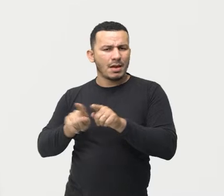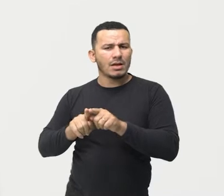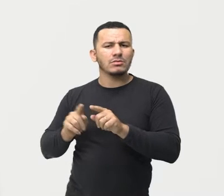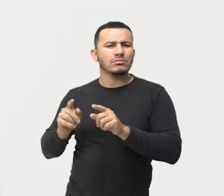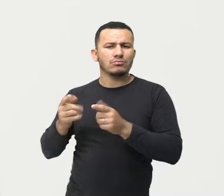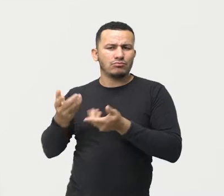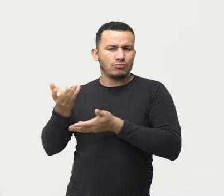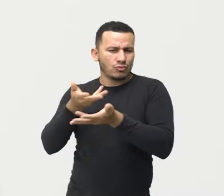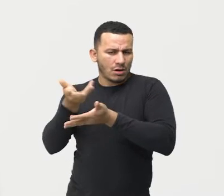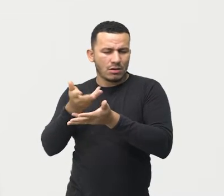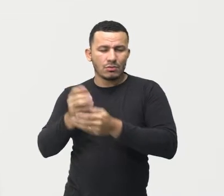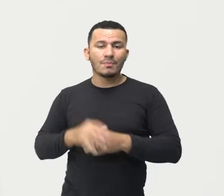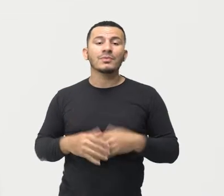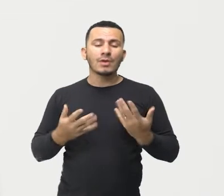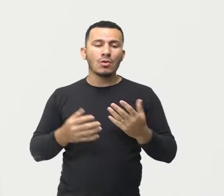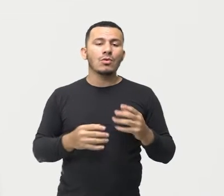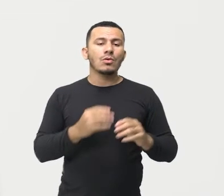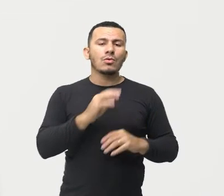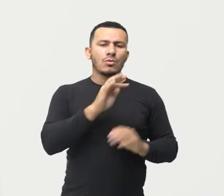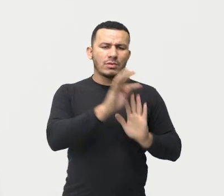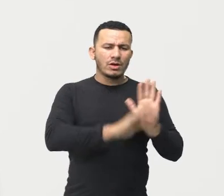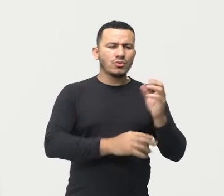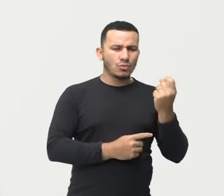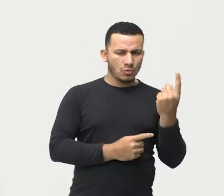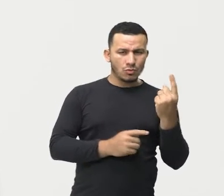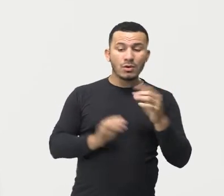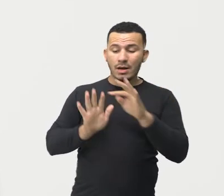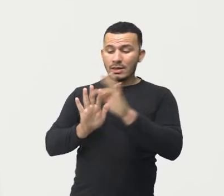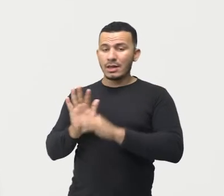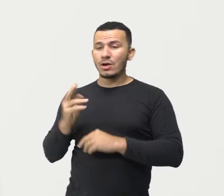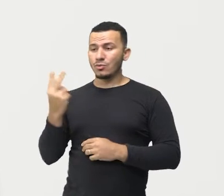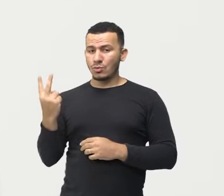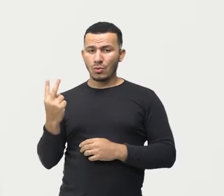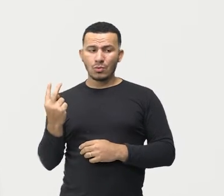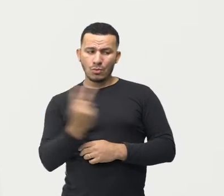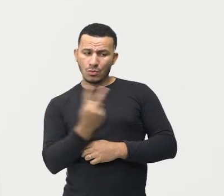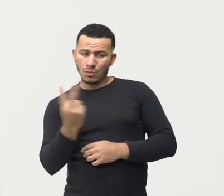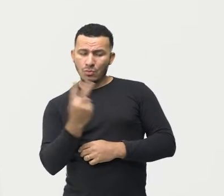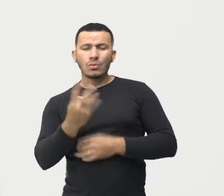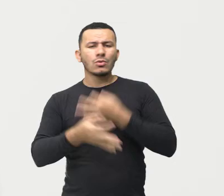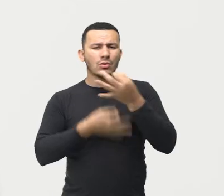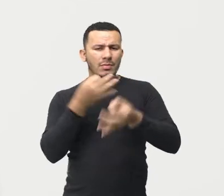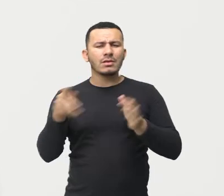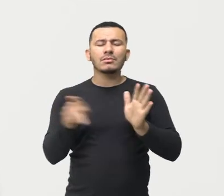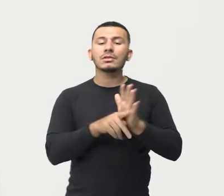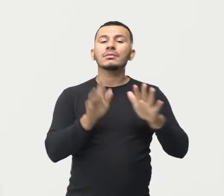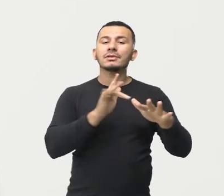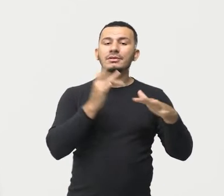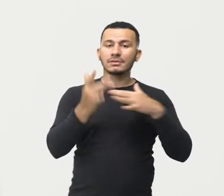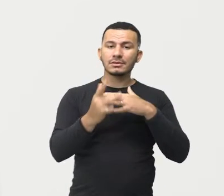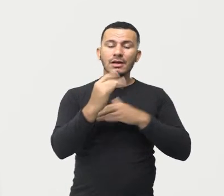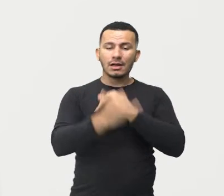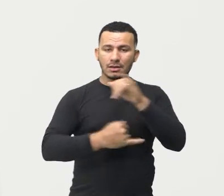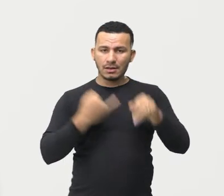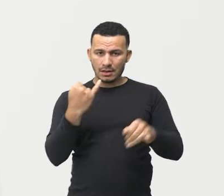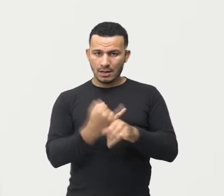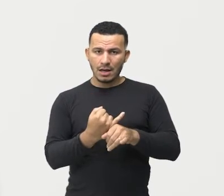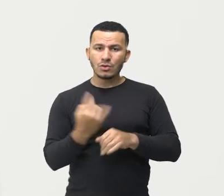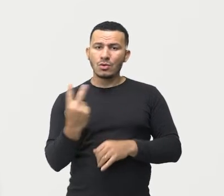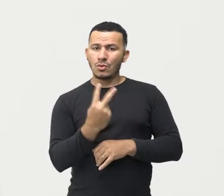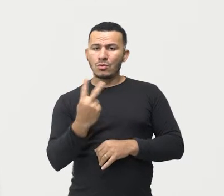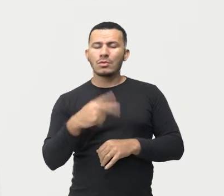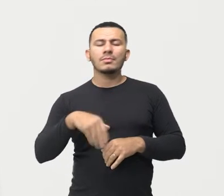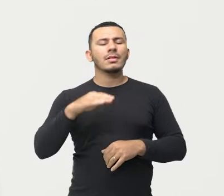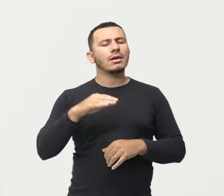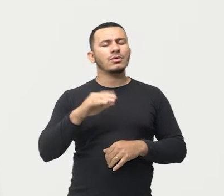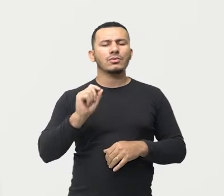diálogo, né? Então, tanto o texto 1 quanto o texto 2, que não por acaso são 2 comentários extraídos das redes sociais e da internet, eles